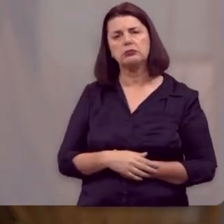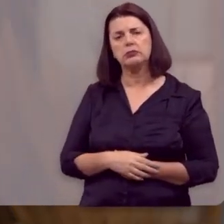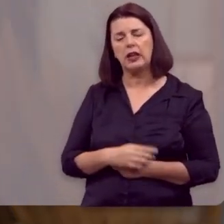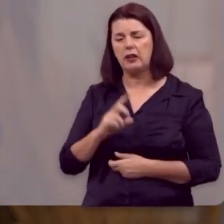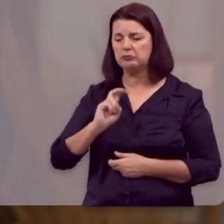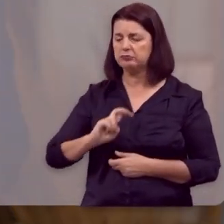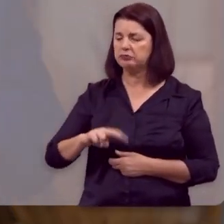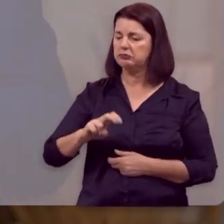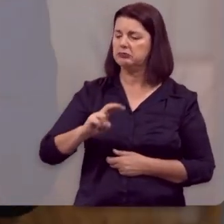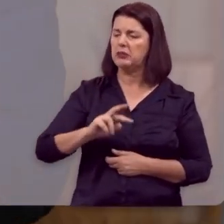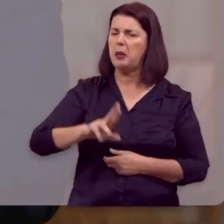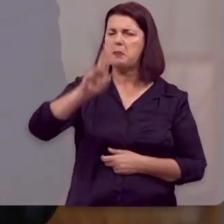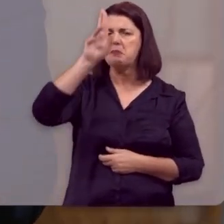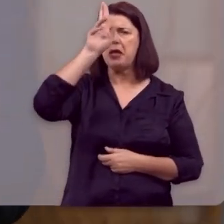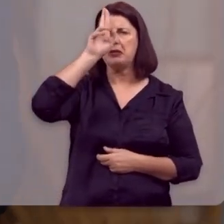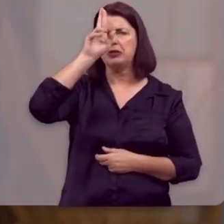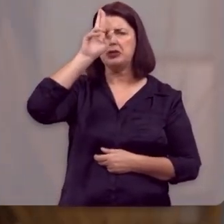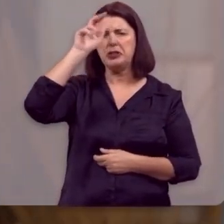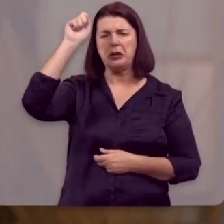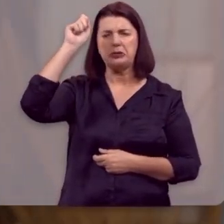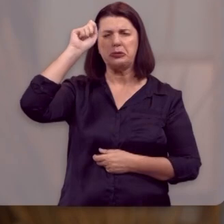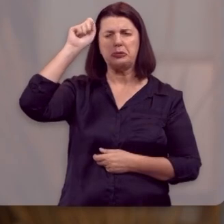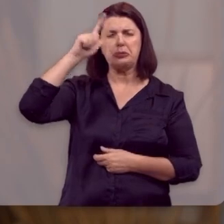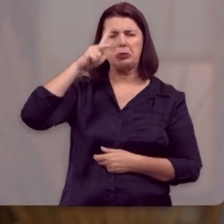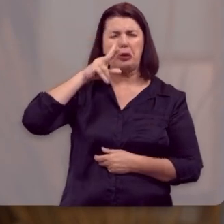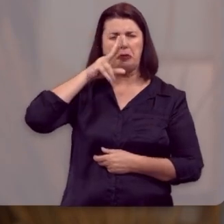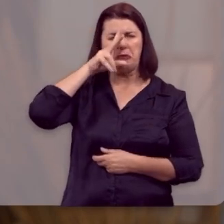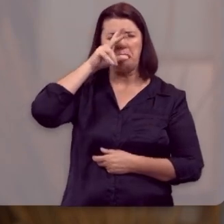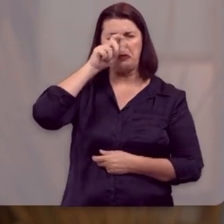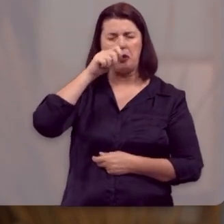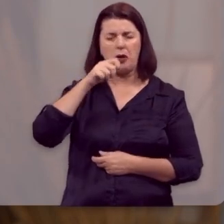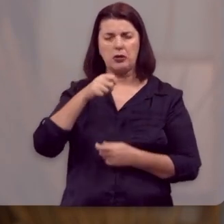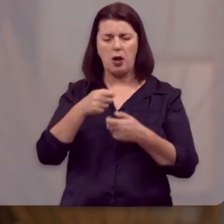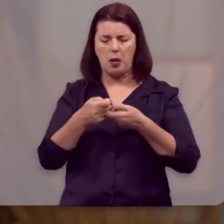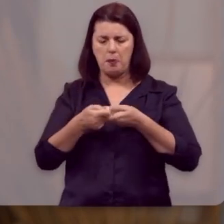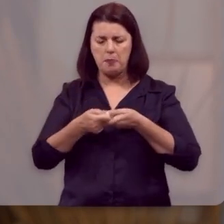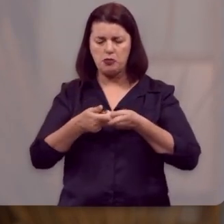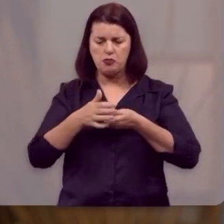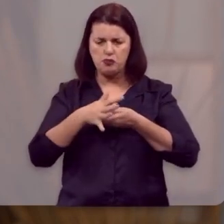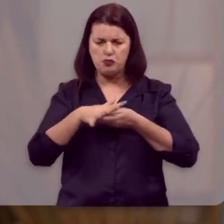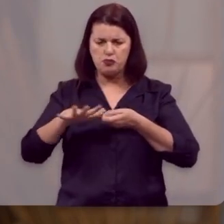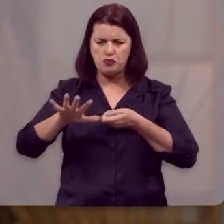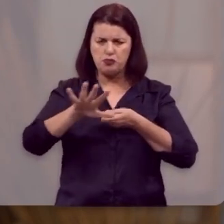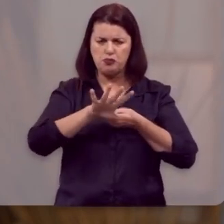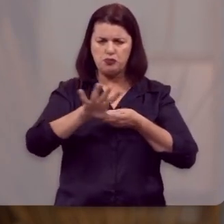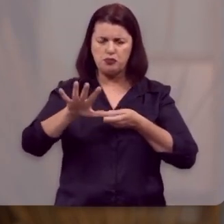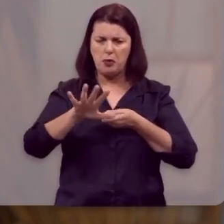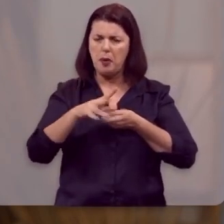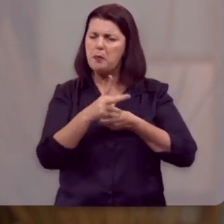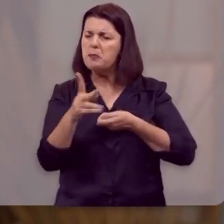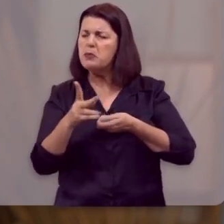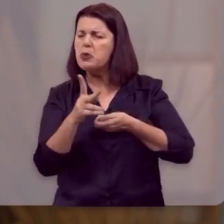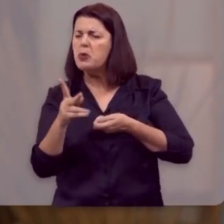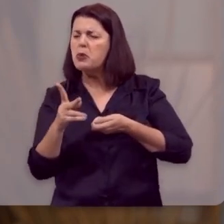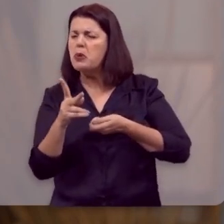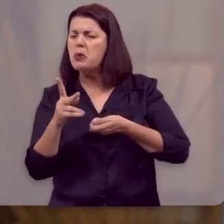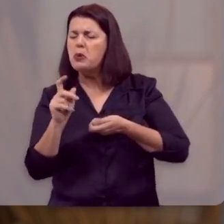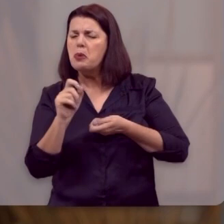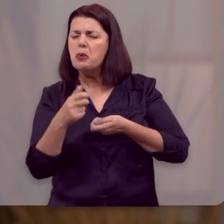pleno meio-dia, sol a pino, com a lanterna acesa nas mãos, procurando atentamente alguma